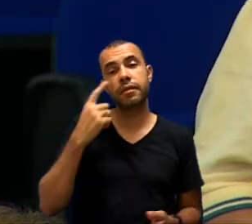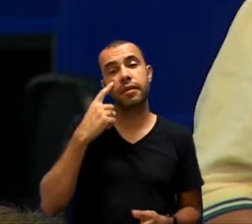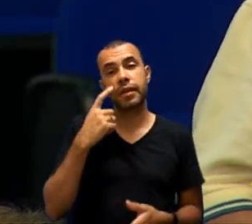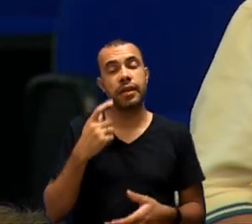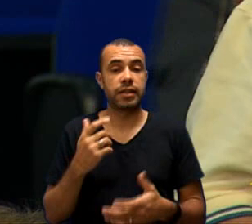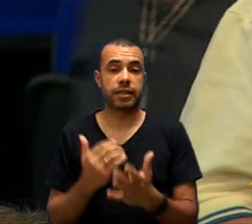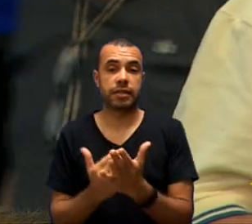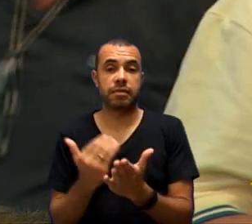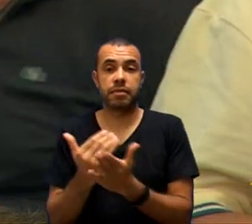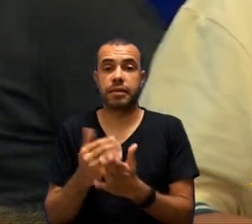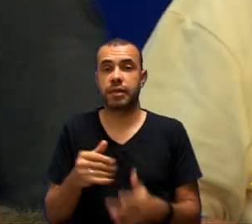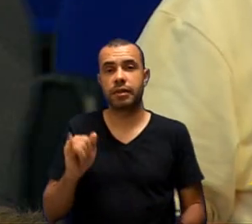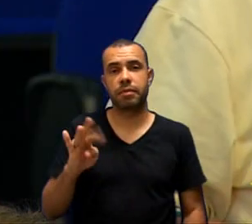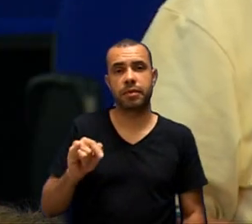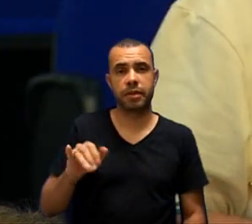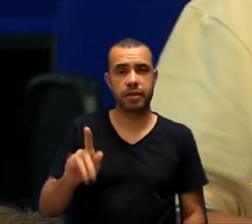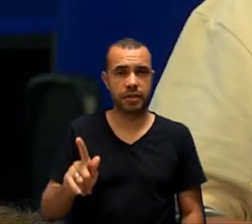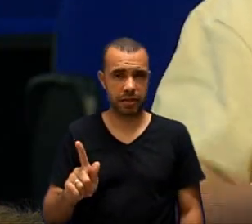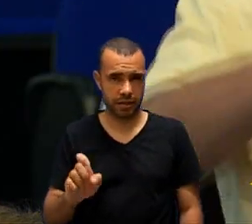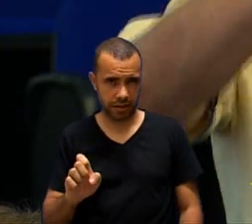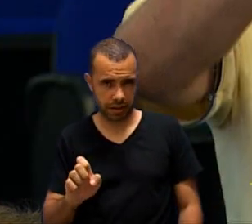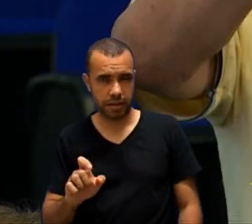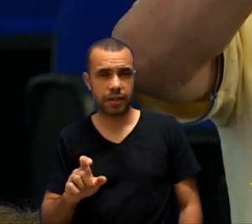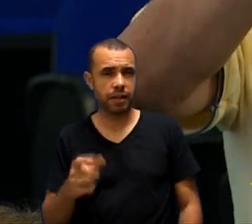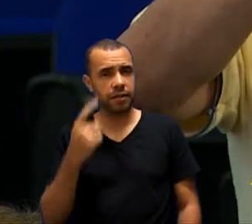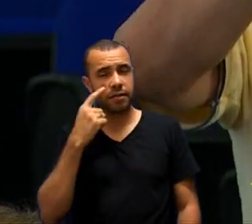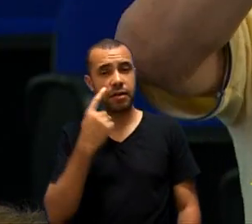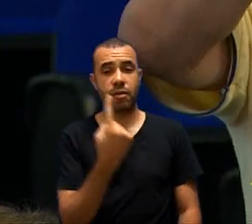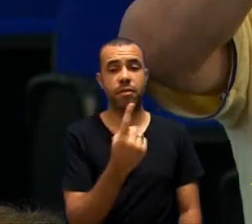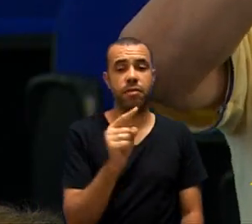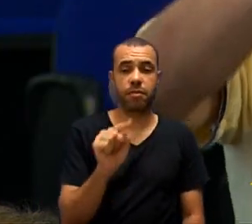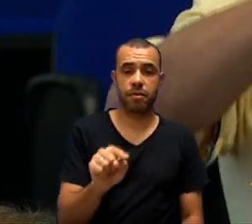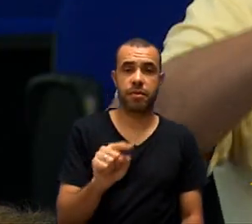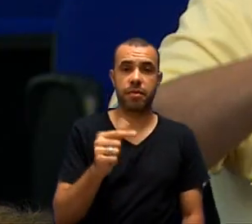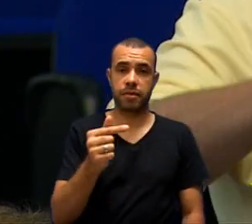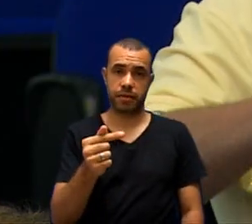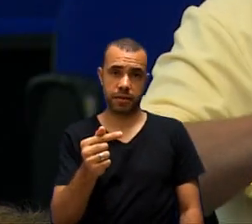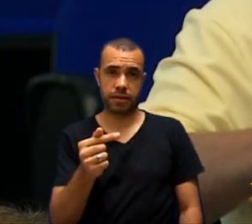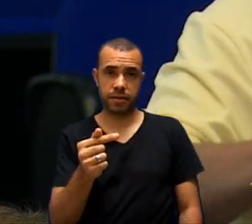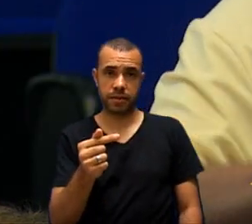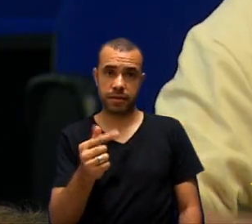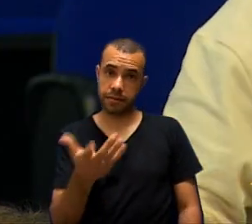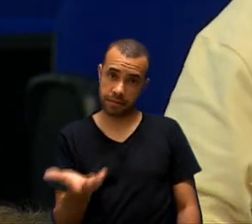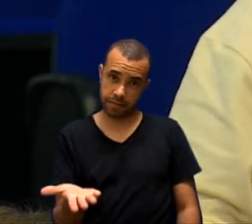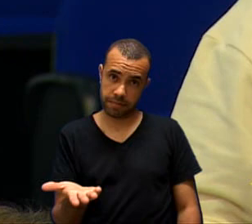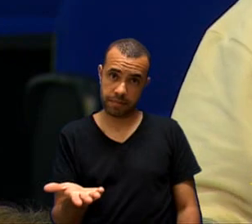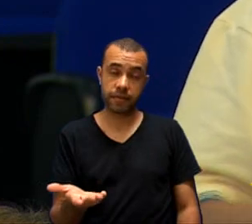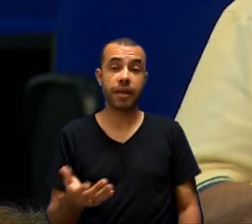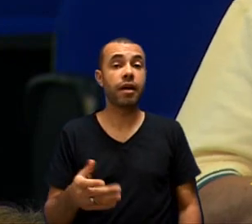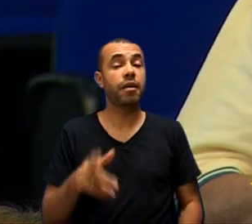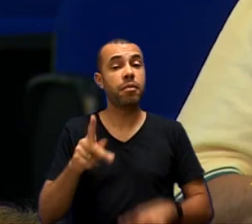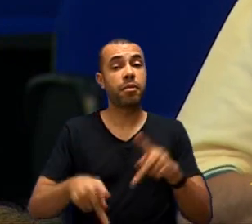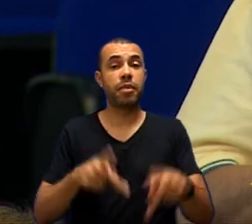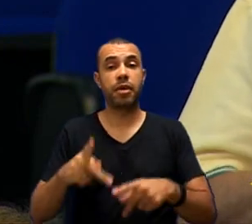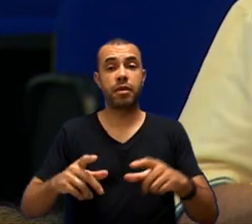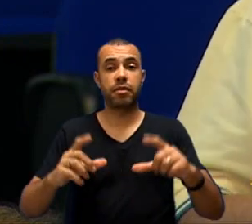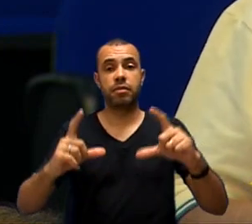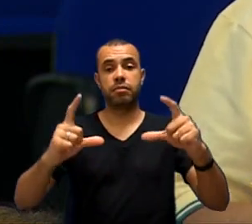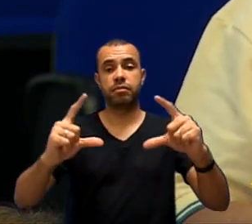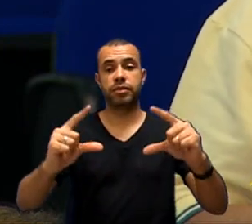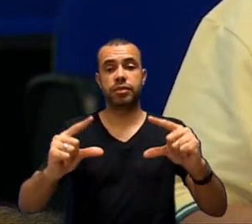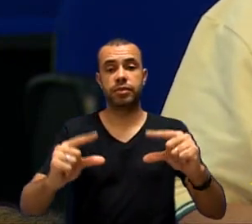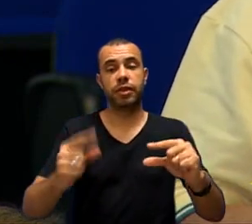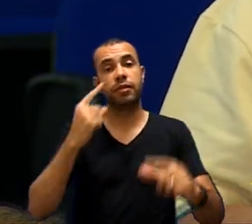último dado do IBGE, é 1,7%. Isso significa que nossa população já está caindo. O ponto de equilíbrio